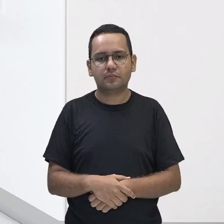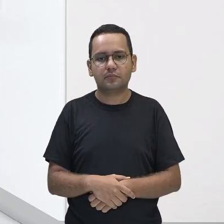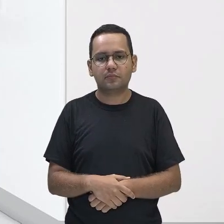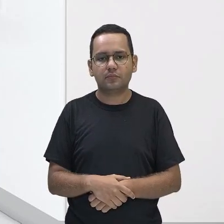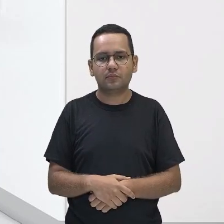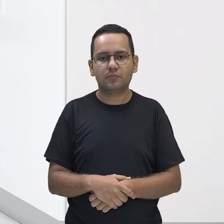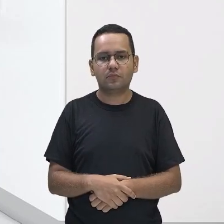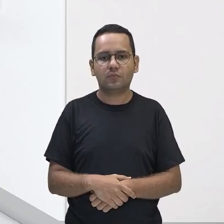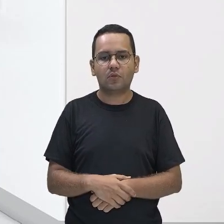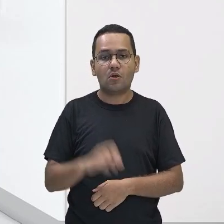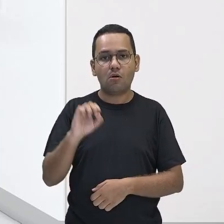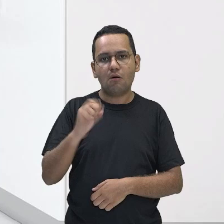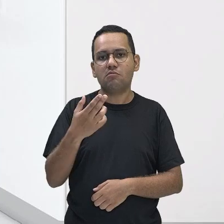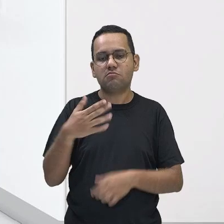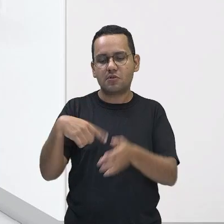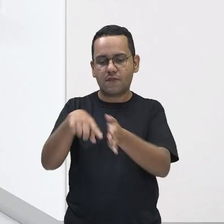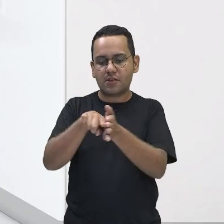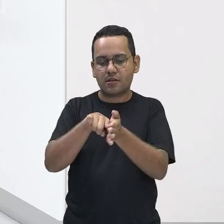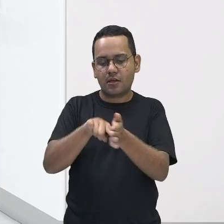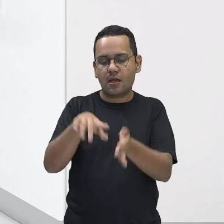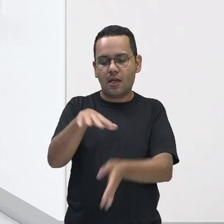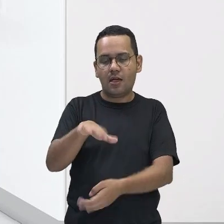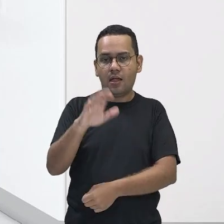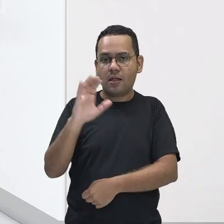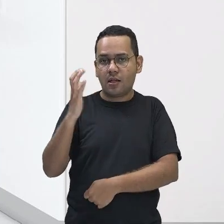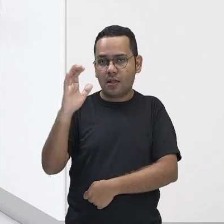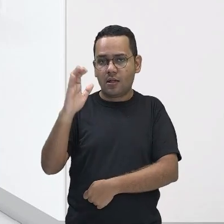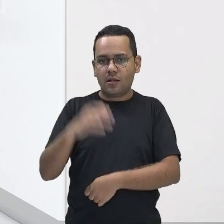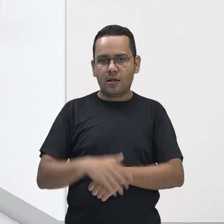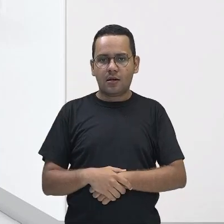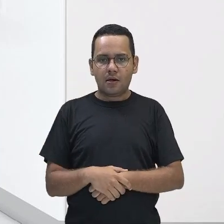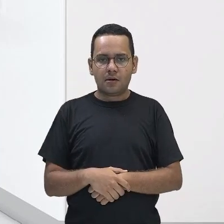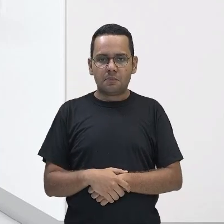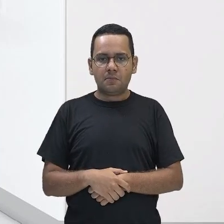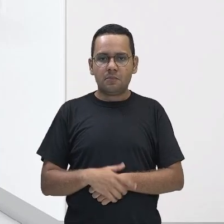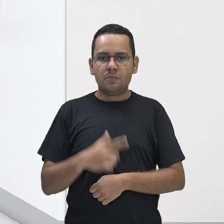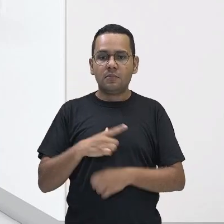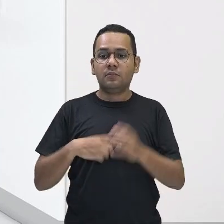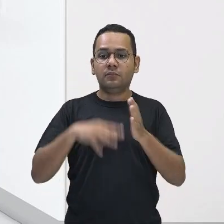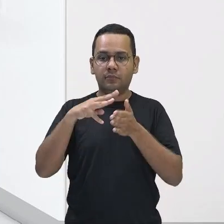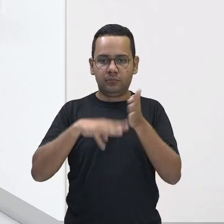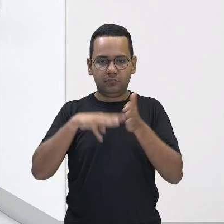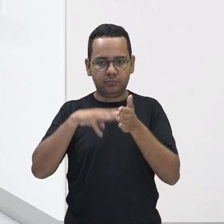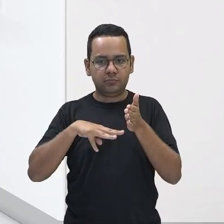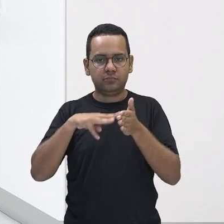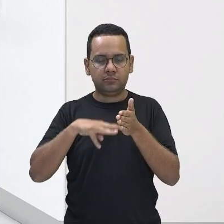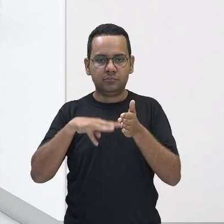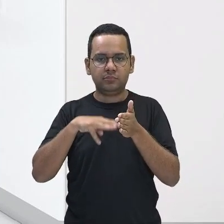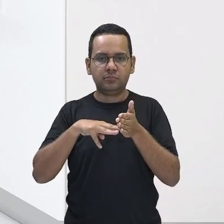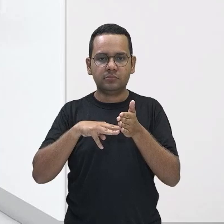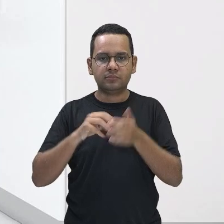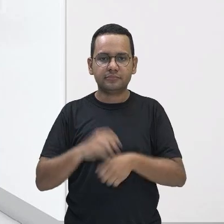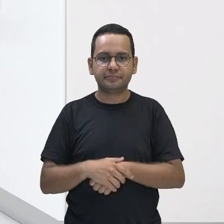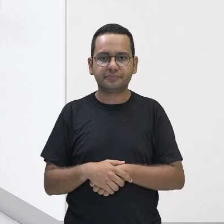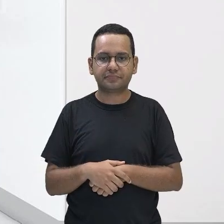científicas, né, essa investigação científica, quando se adota um método científico, basicamente é um espaço como esse